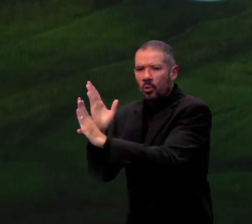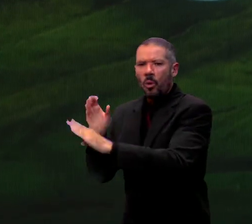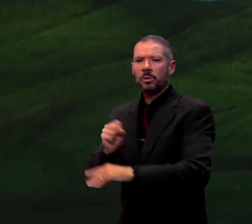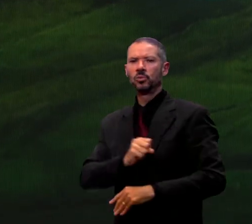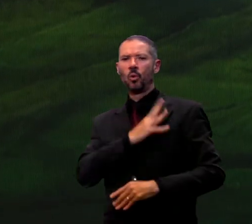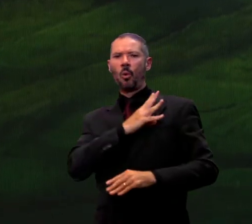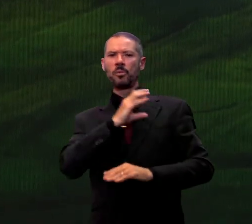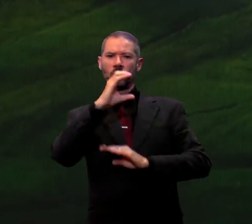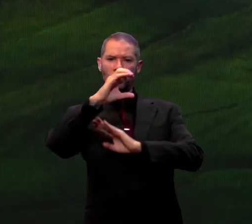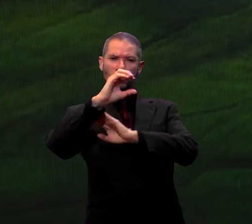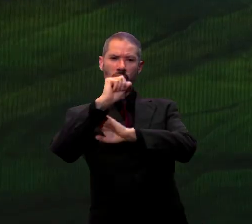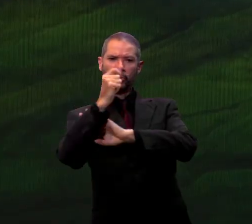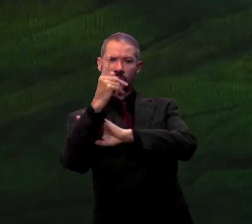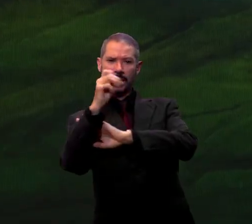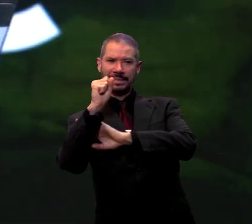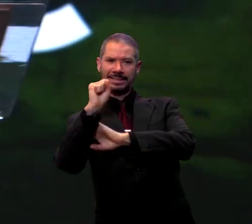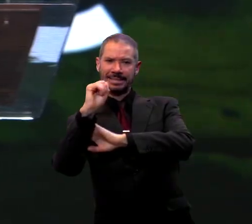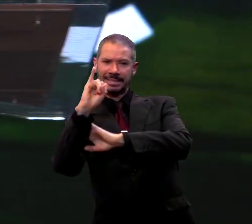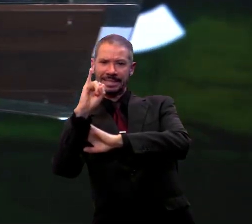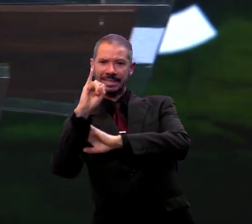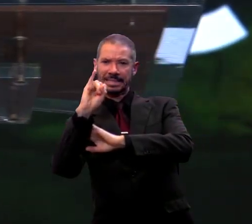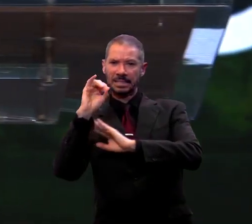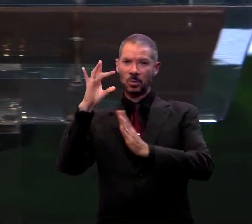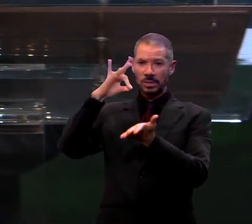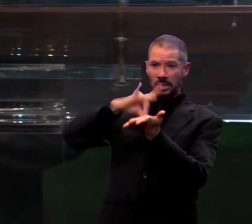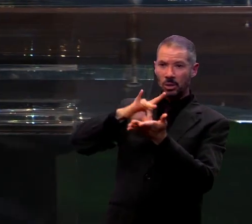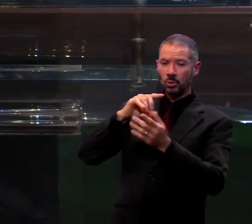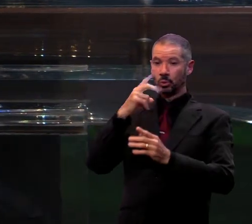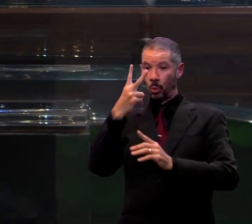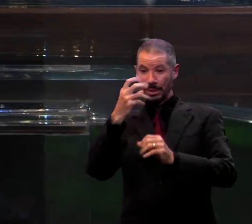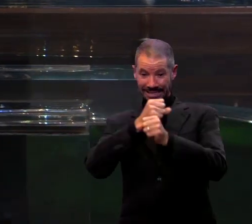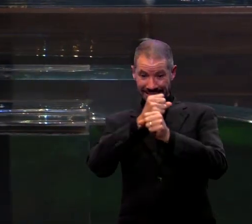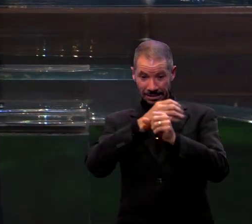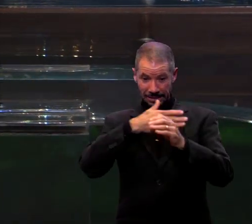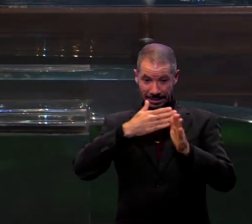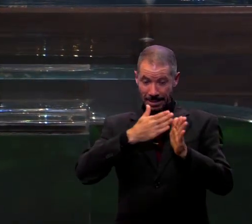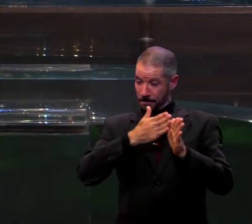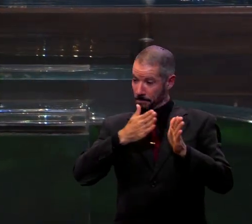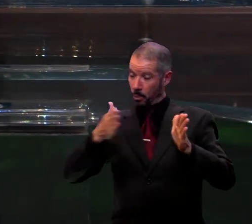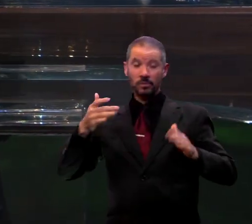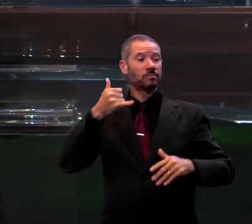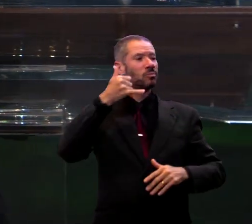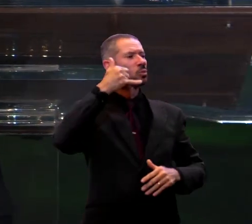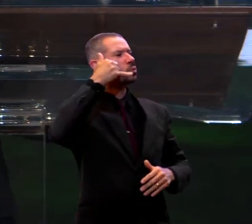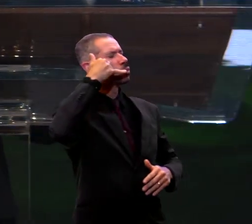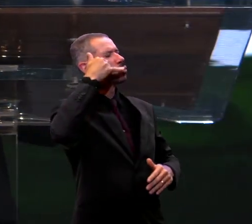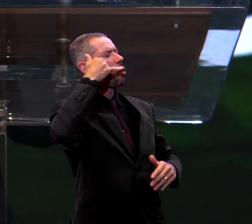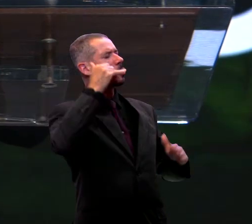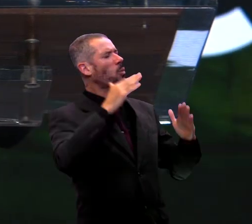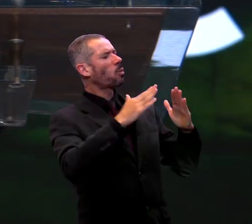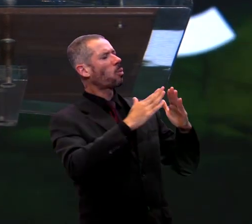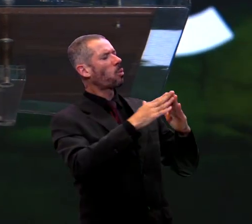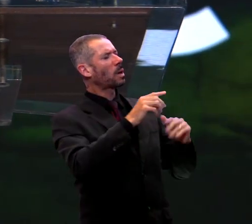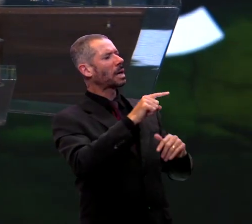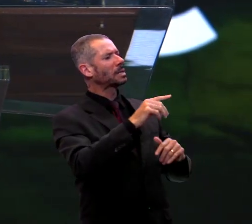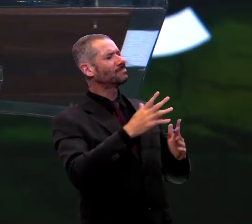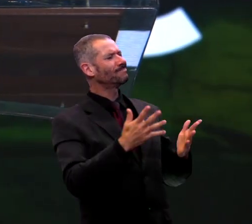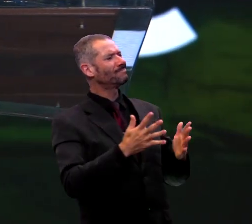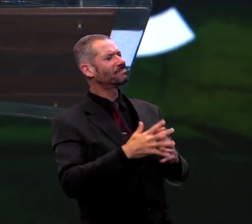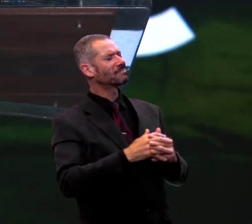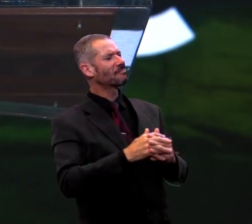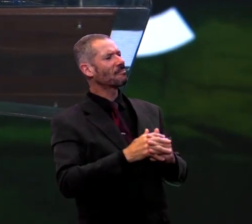chassi original. Resultado, 2 anos depois, toca o telefone lá de casa: